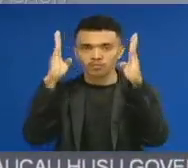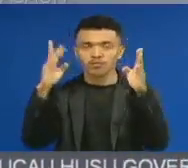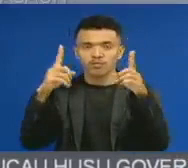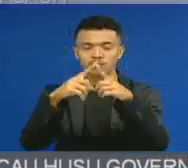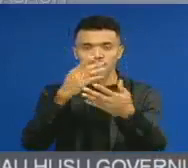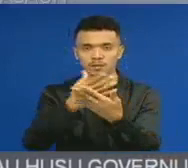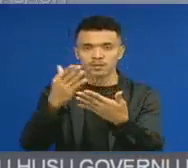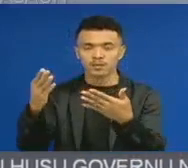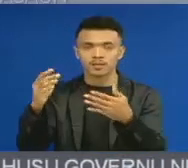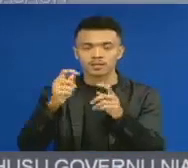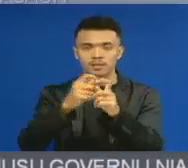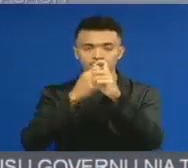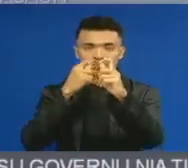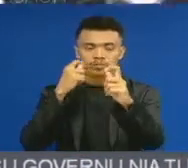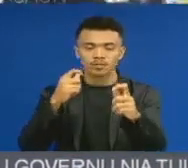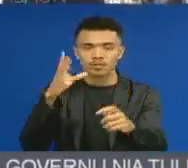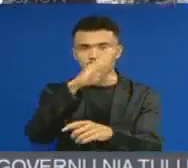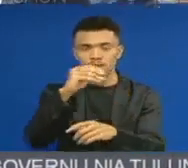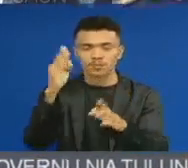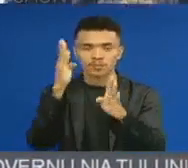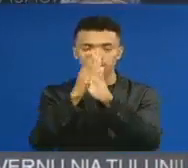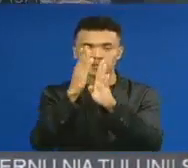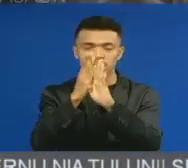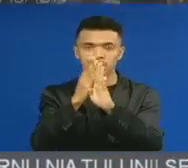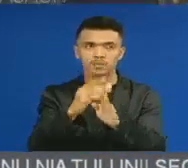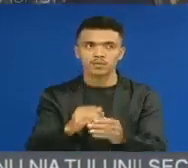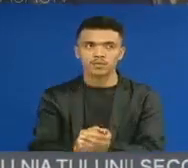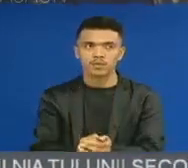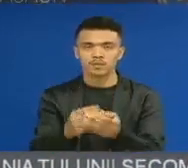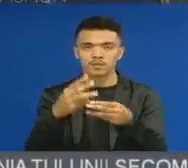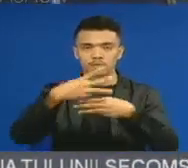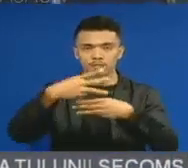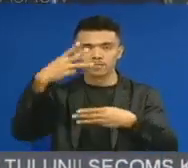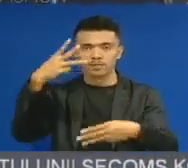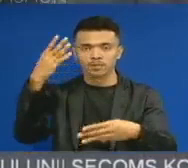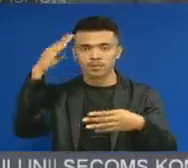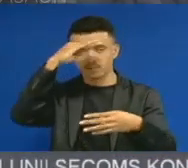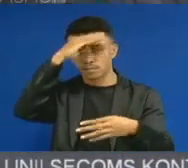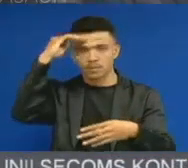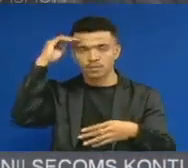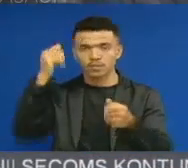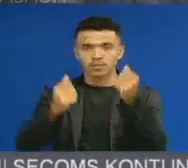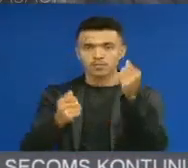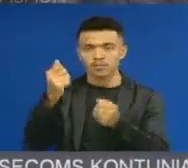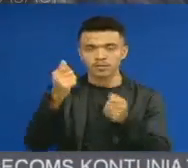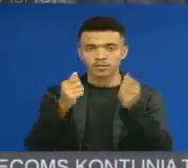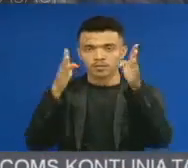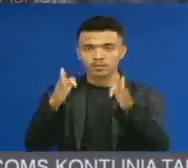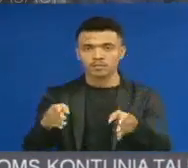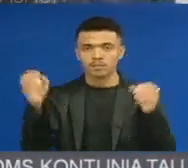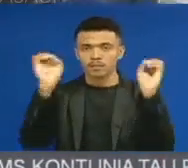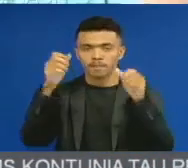asesores transporte no a microlet ni bema ka rebeng metang incluimos motorista balun ni beke la cumpre